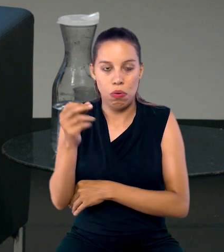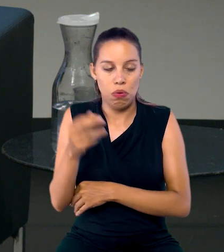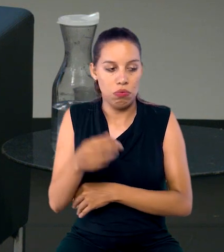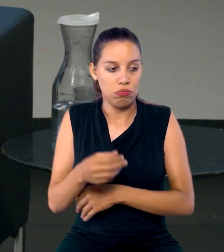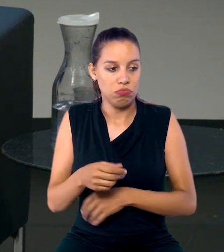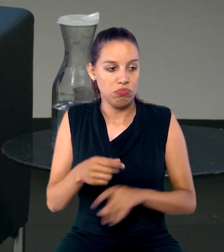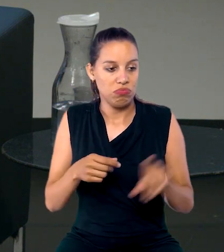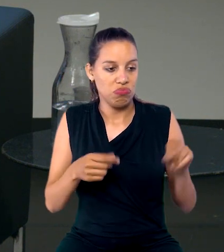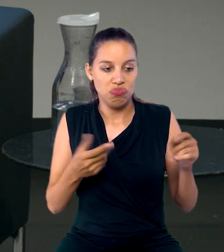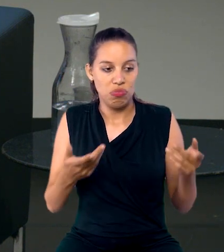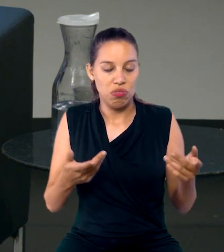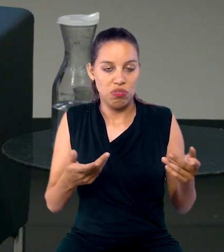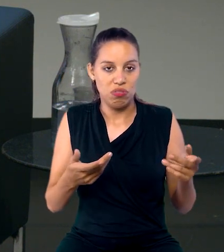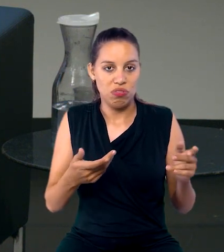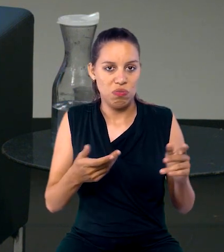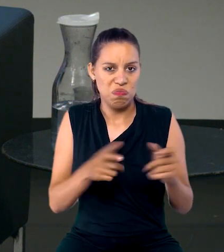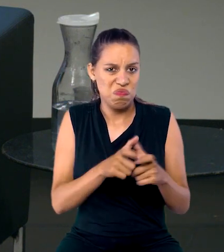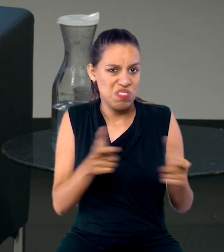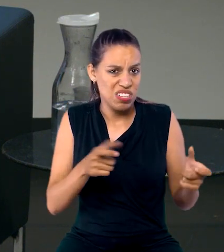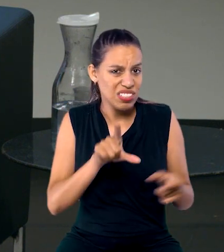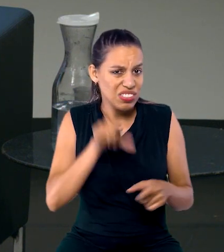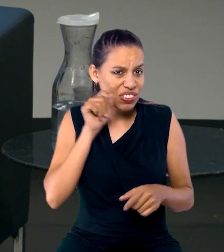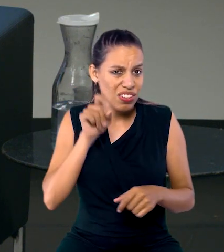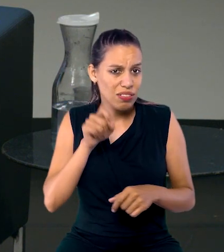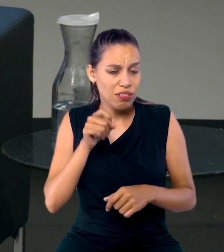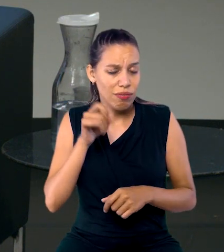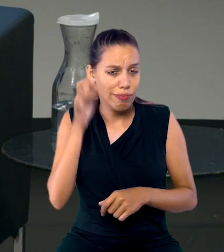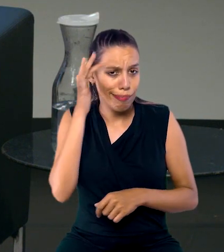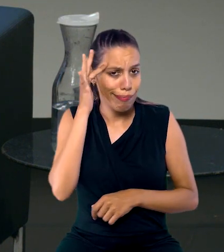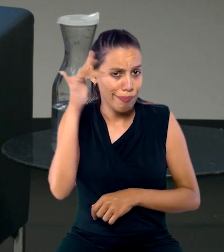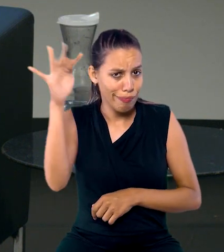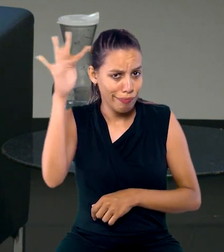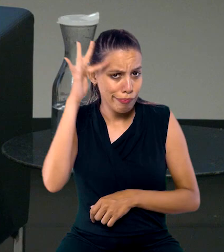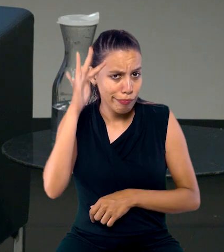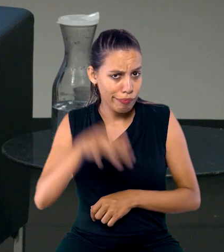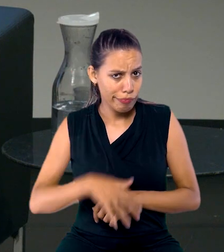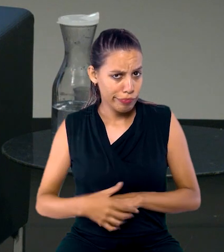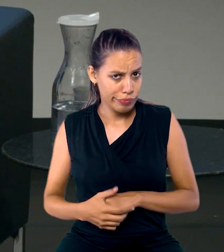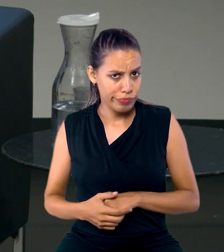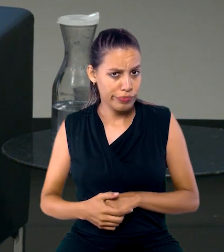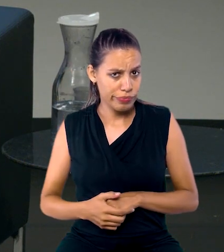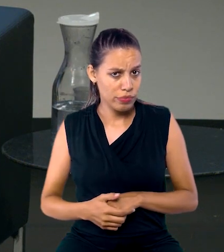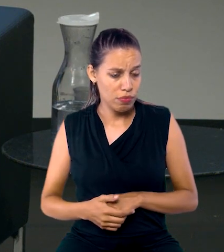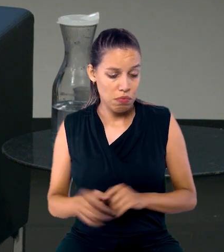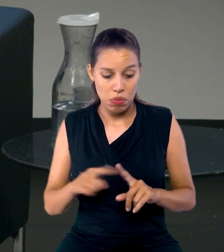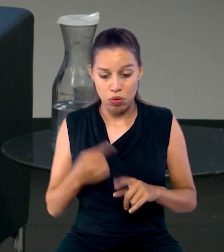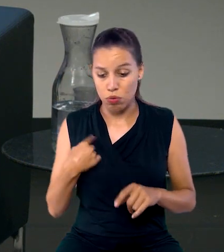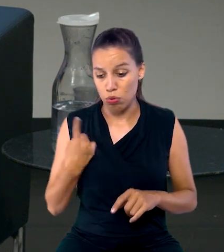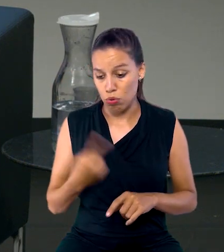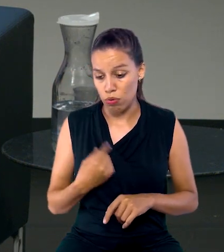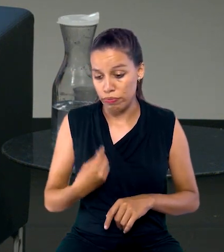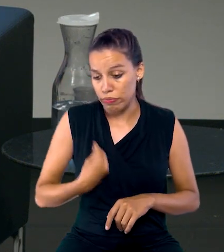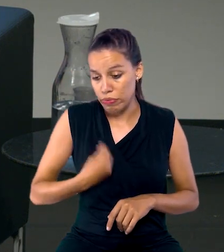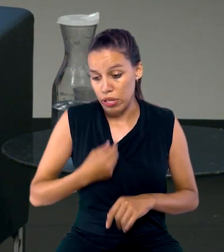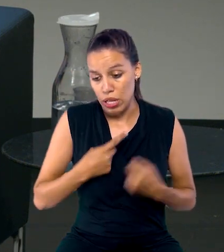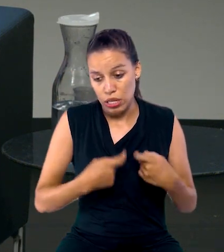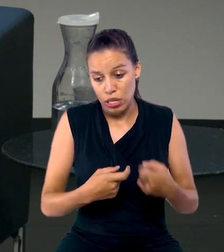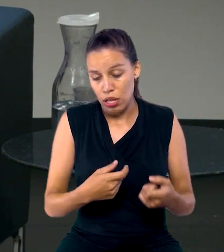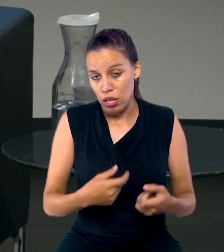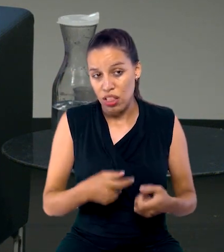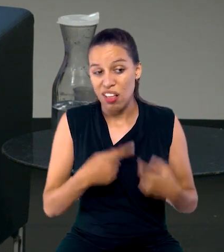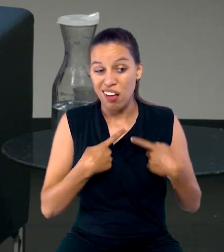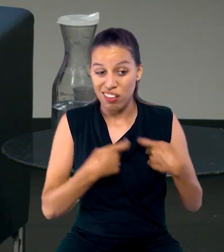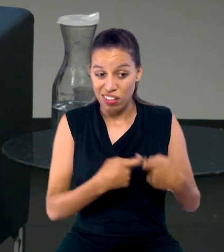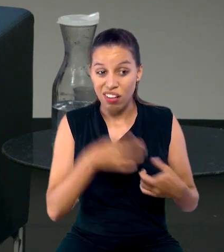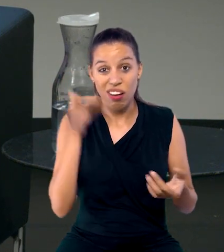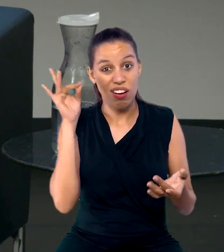escolher a ilusão, que eu acho que é o que muita gente escolhe. Mas estamos em guerra. E essa guerra